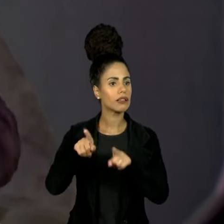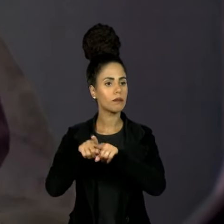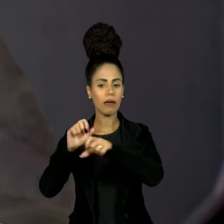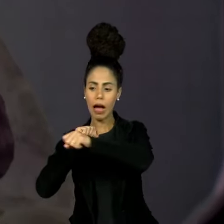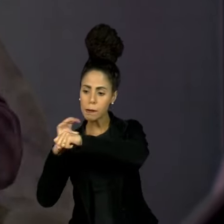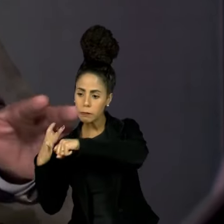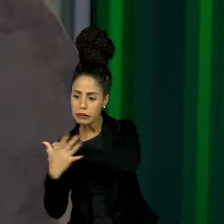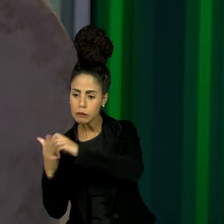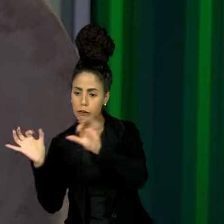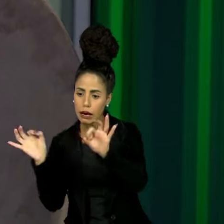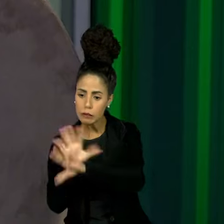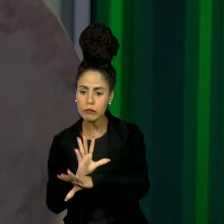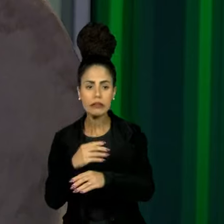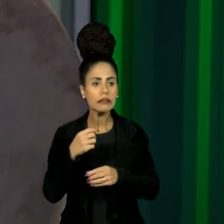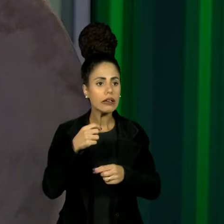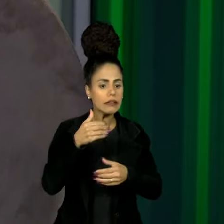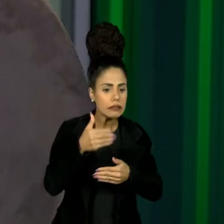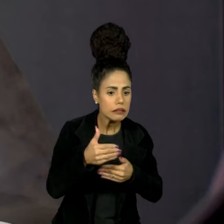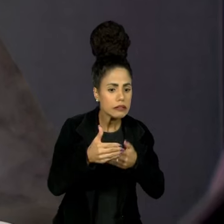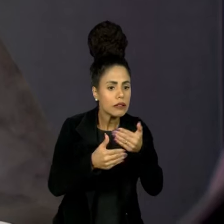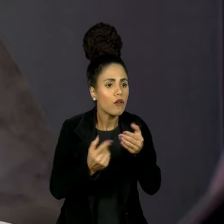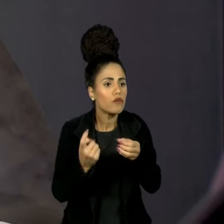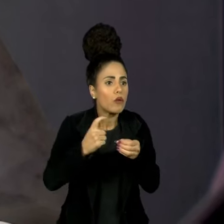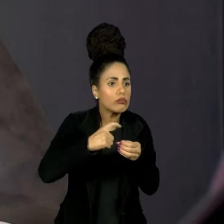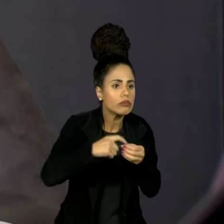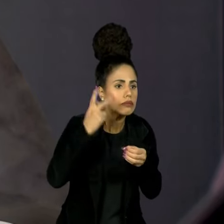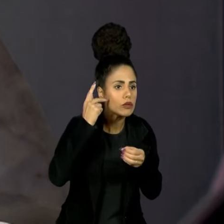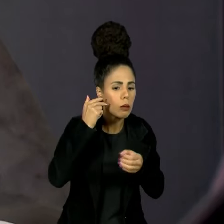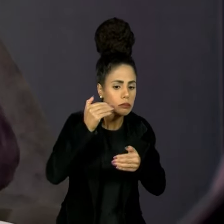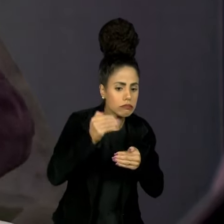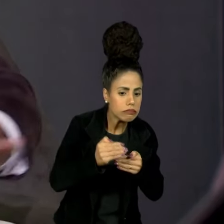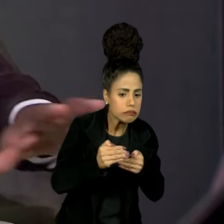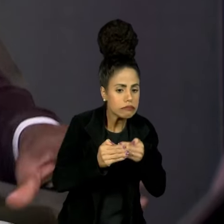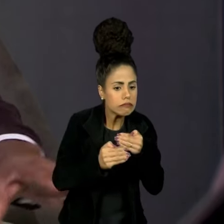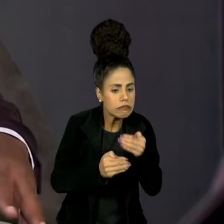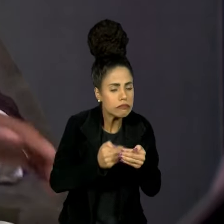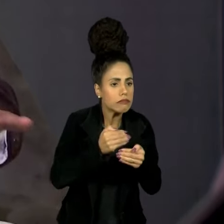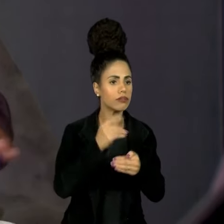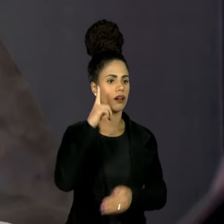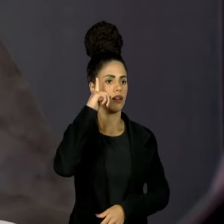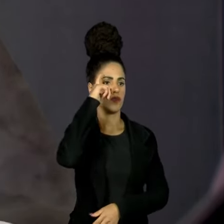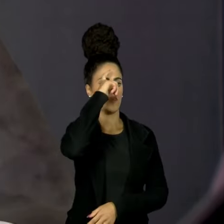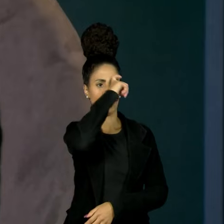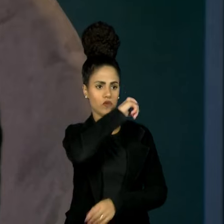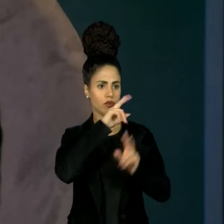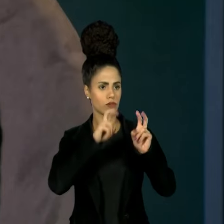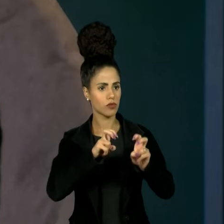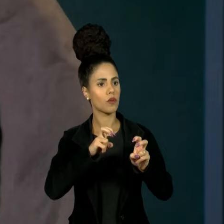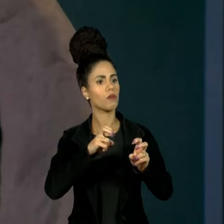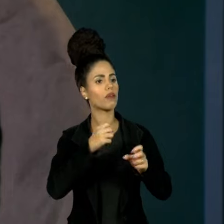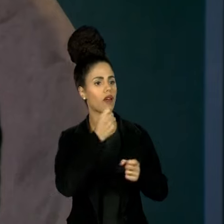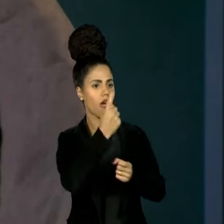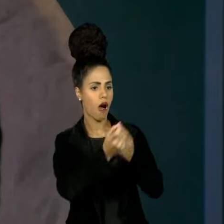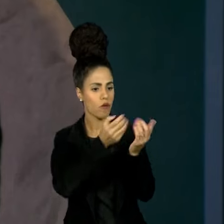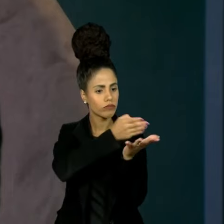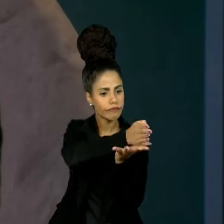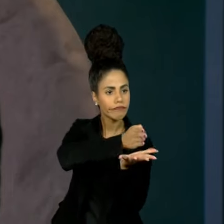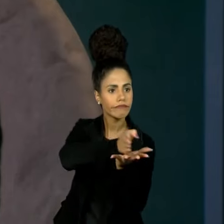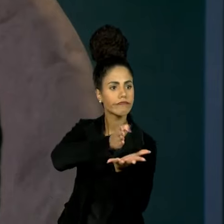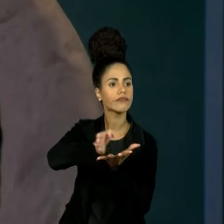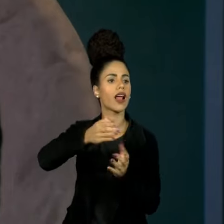que significou praticamente a extinção de muitos dos empregos, sobretudo nessas áreas um pouco